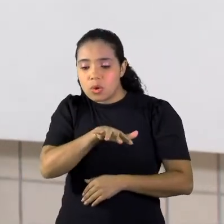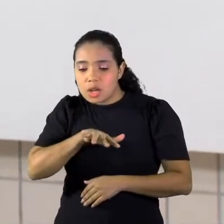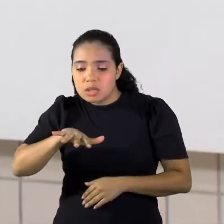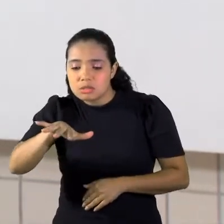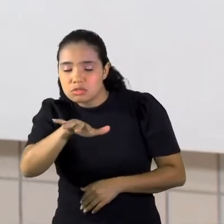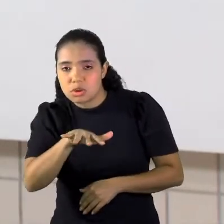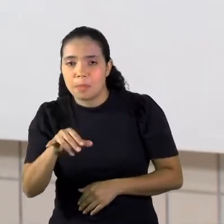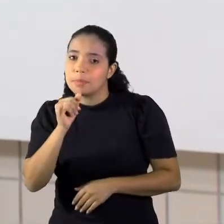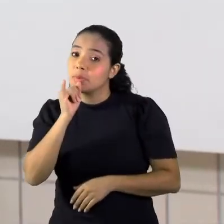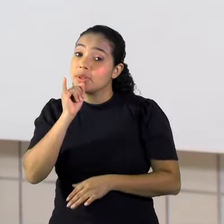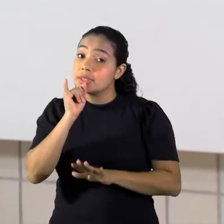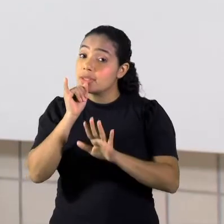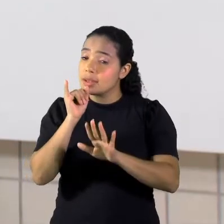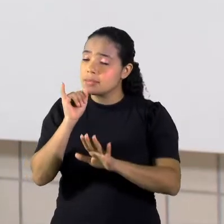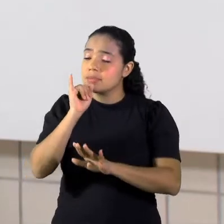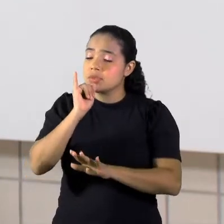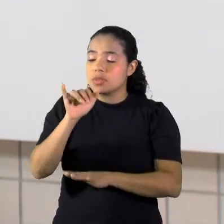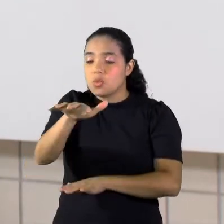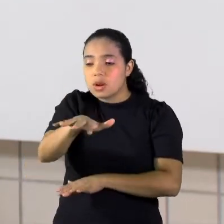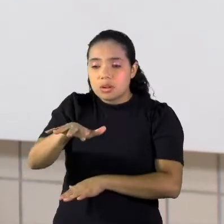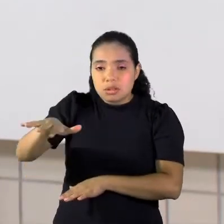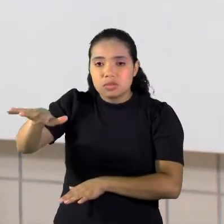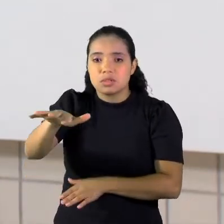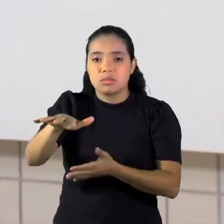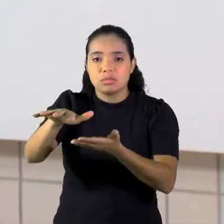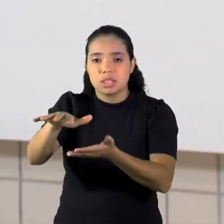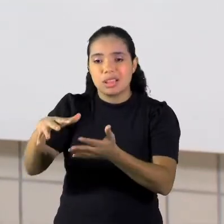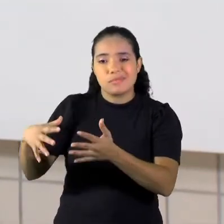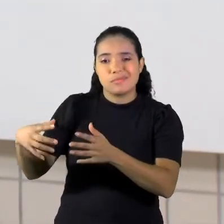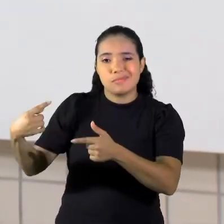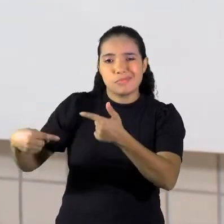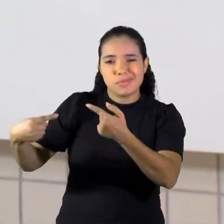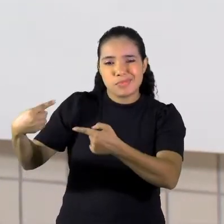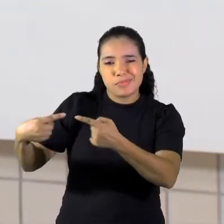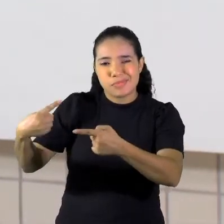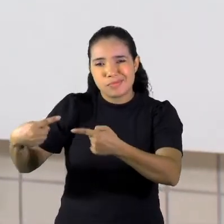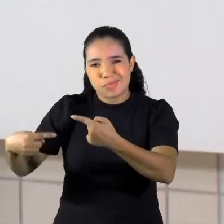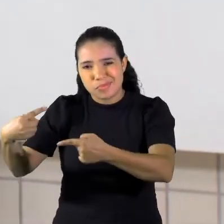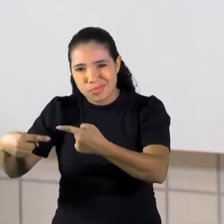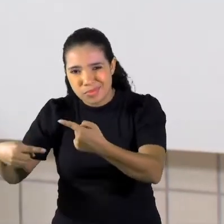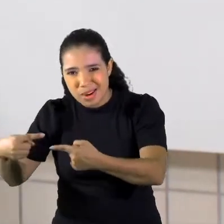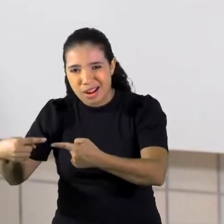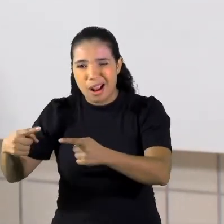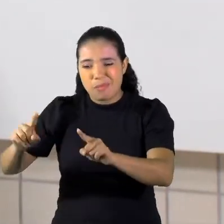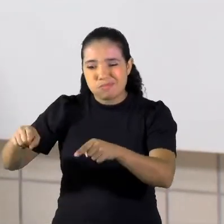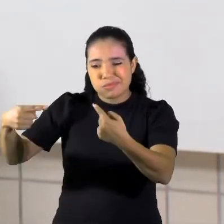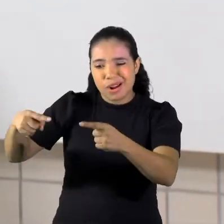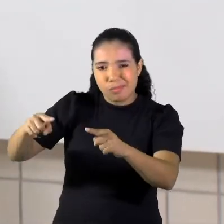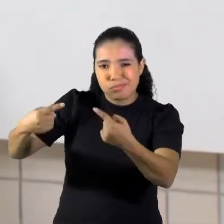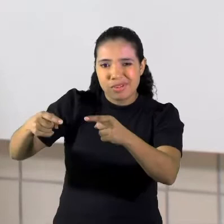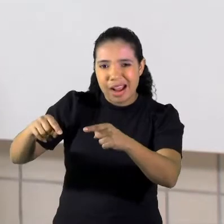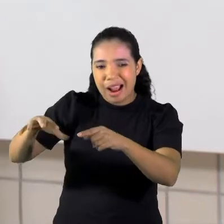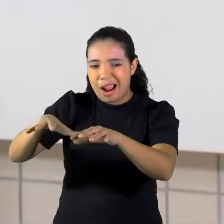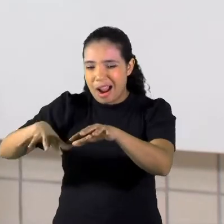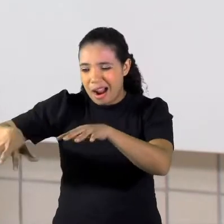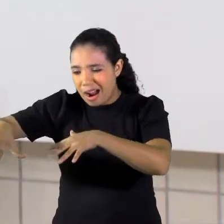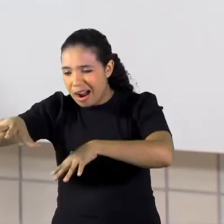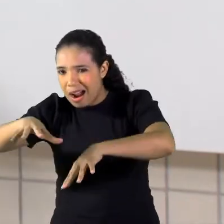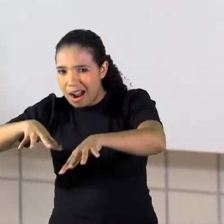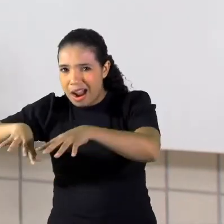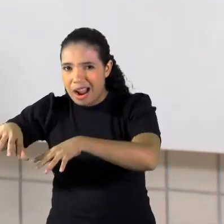região, por exemplo, existem conflitos, existem disputas territoriais,